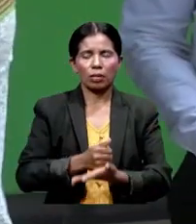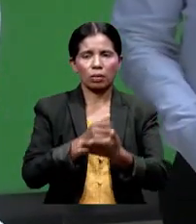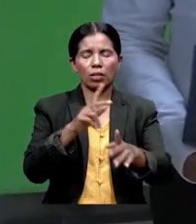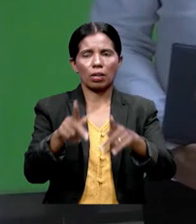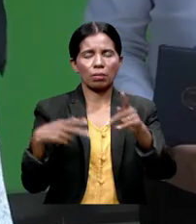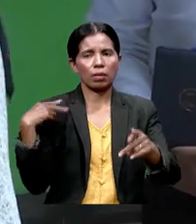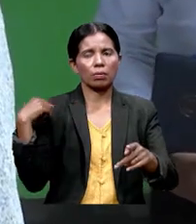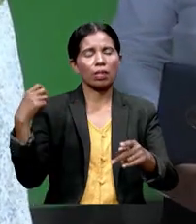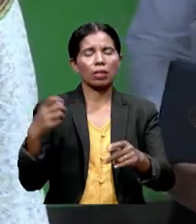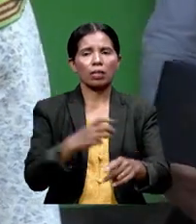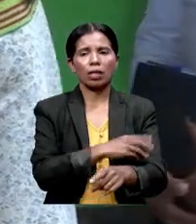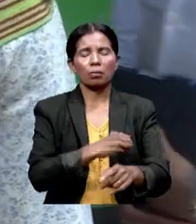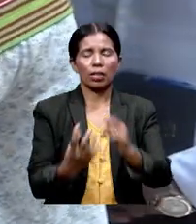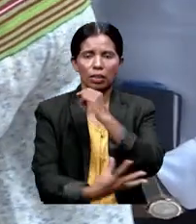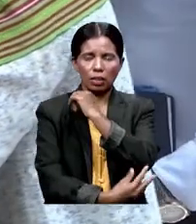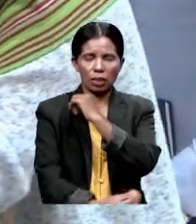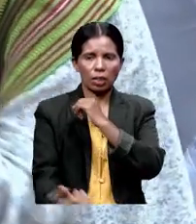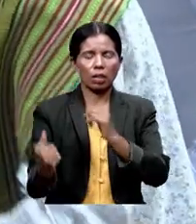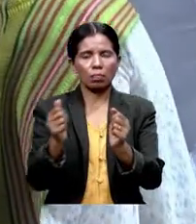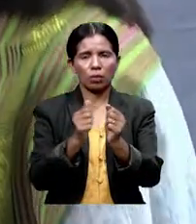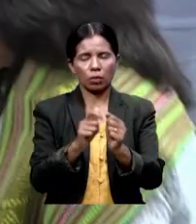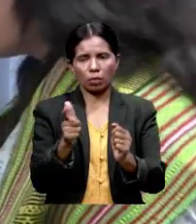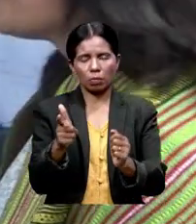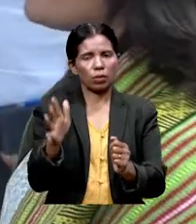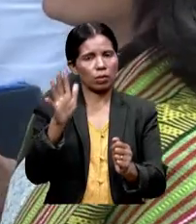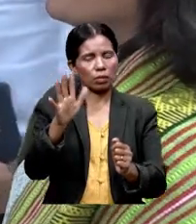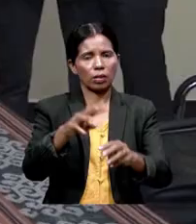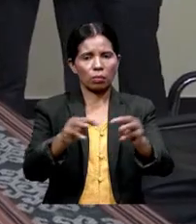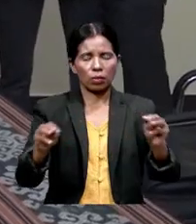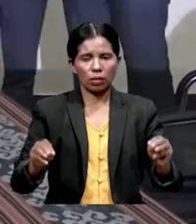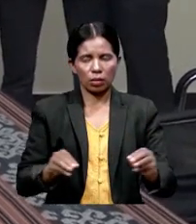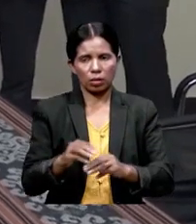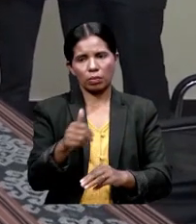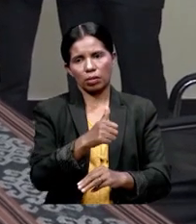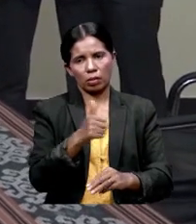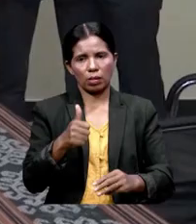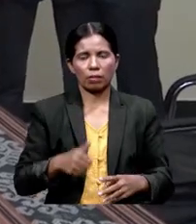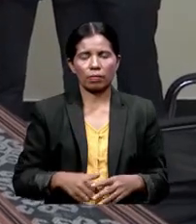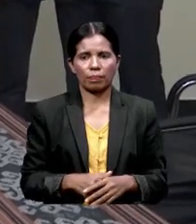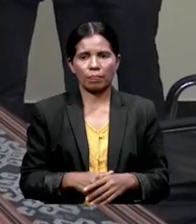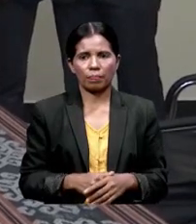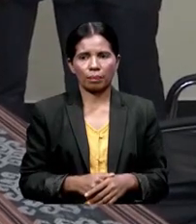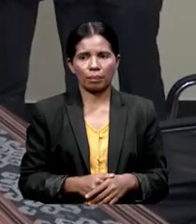que Bitlaik e ao Ecusse a Mutu, Ruanulo Recin Lima, no Mocia município Siracelo. Agostinho da Costa, Ziemen.